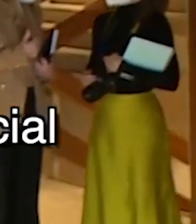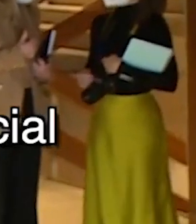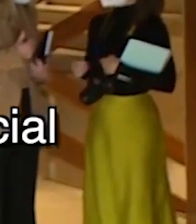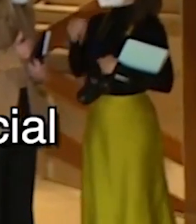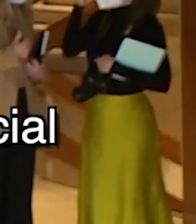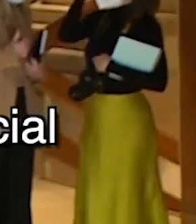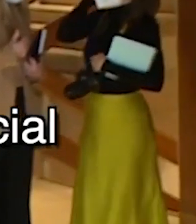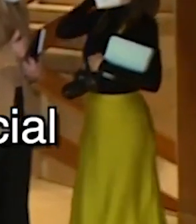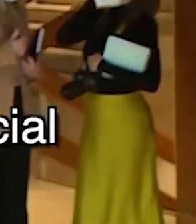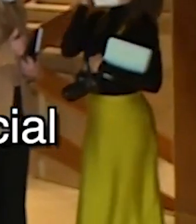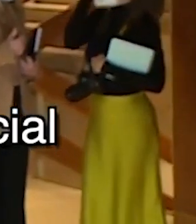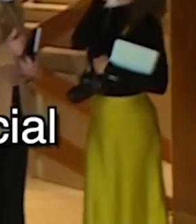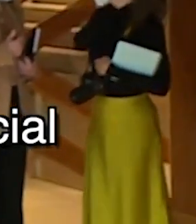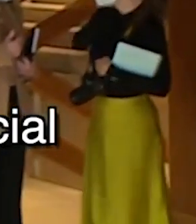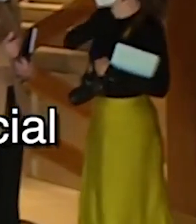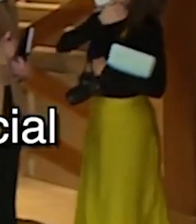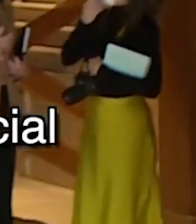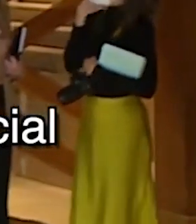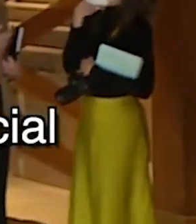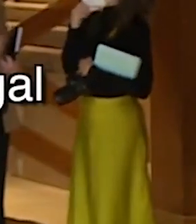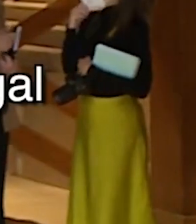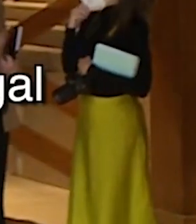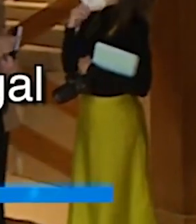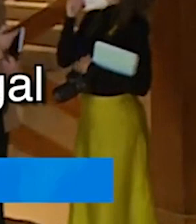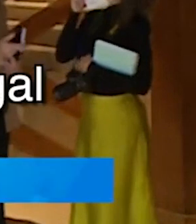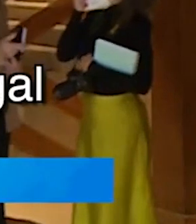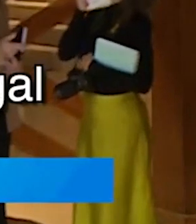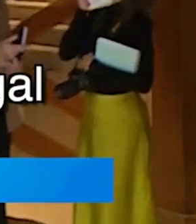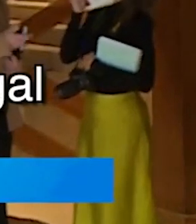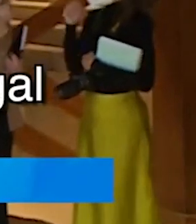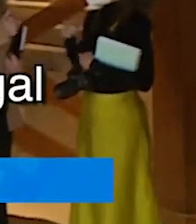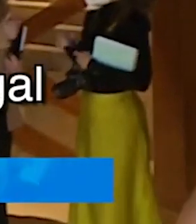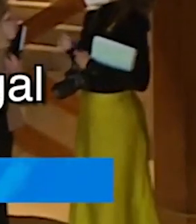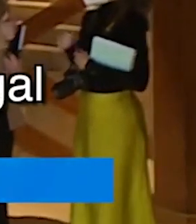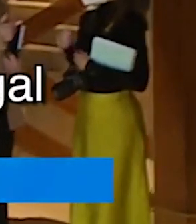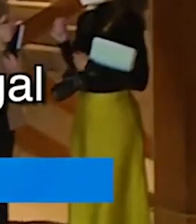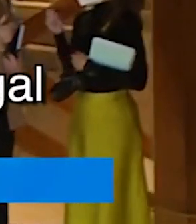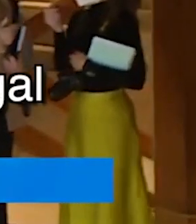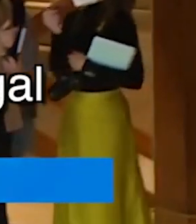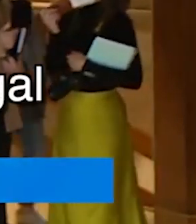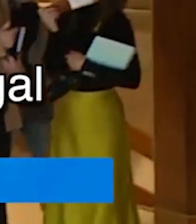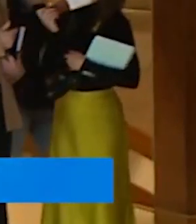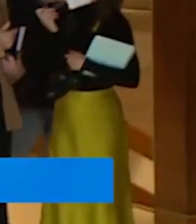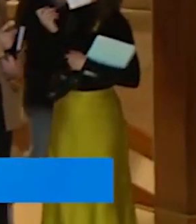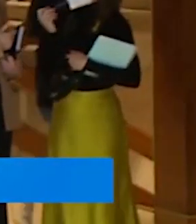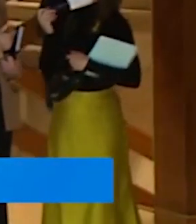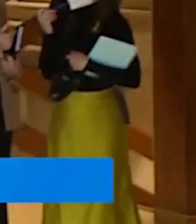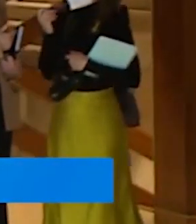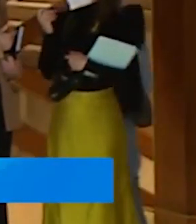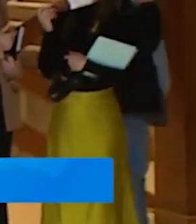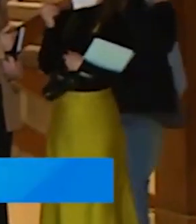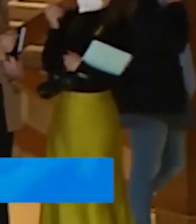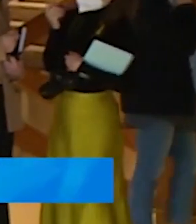a very important milestone in the relations between Jews and Christians here in Portugal, and I think